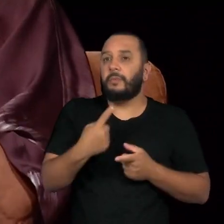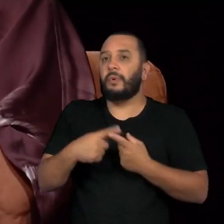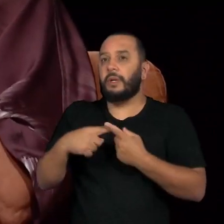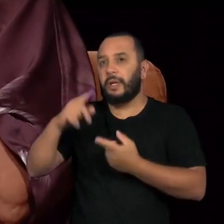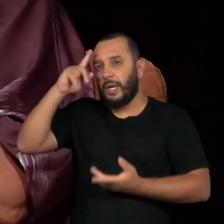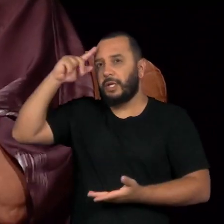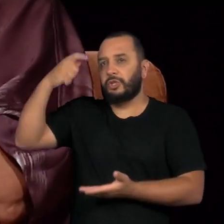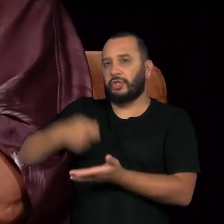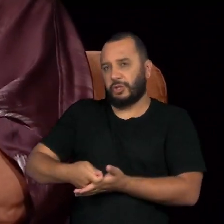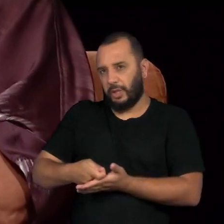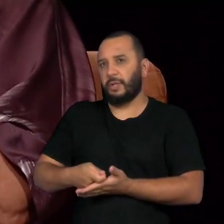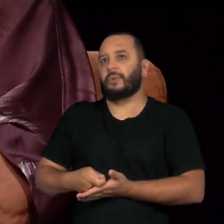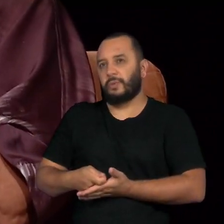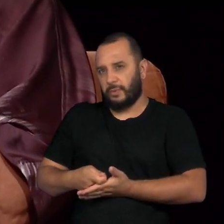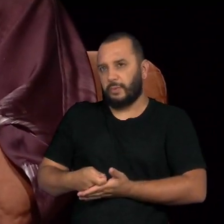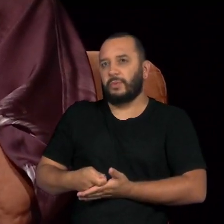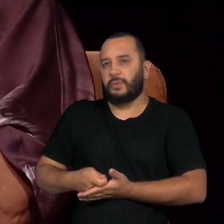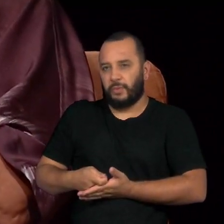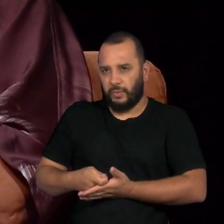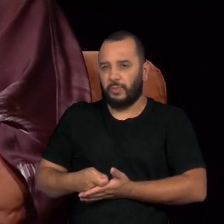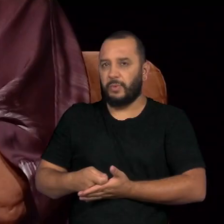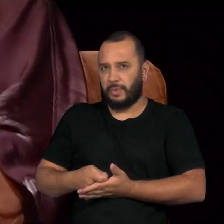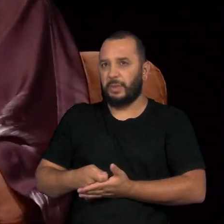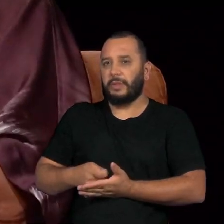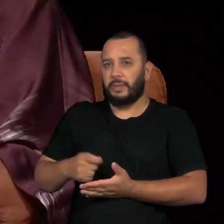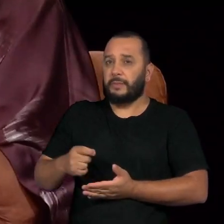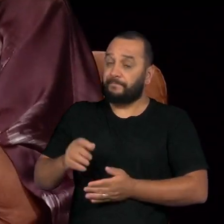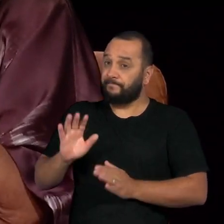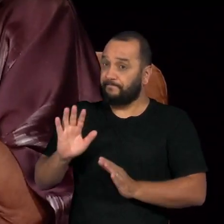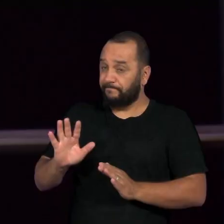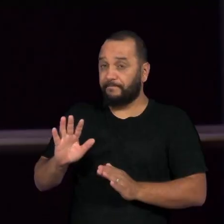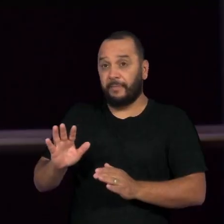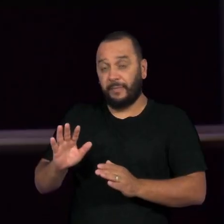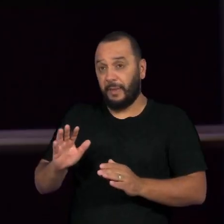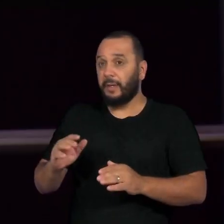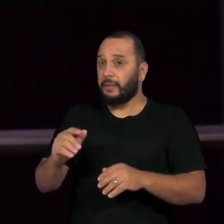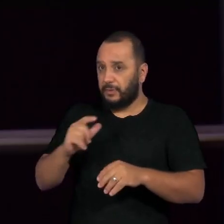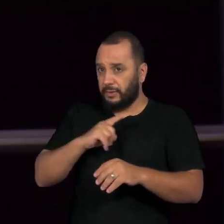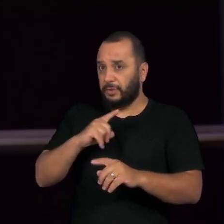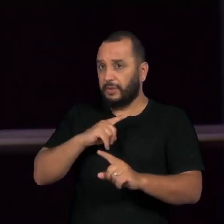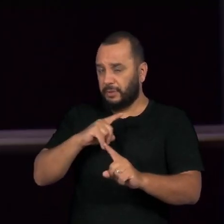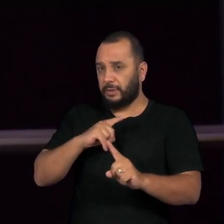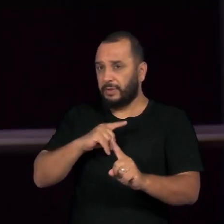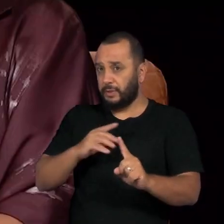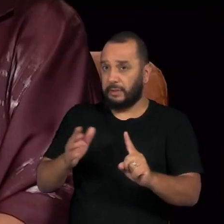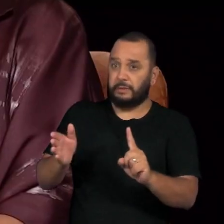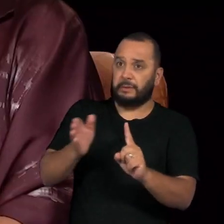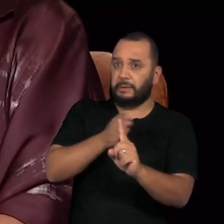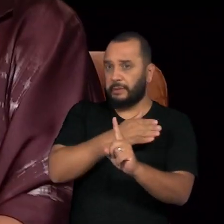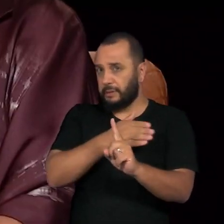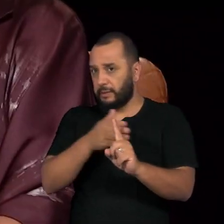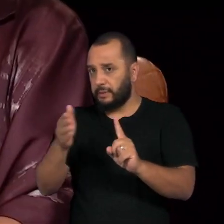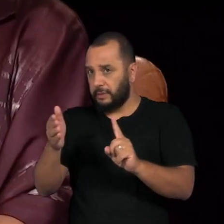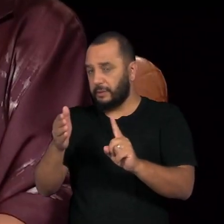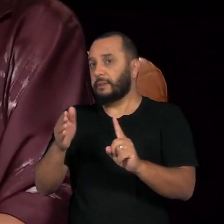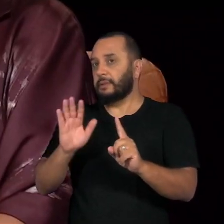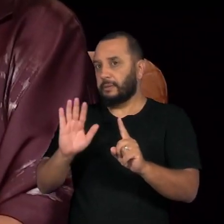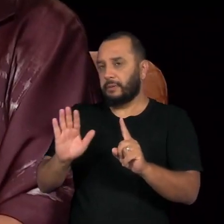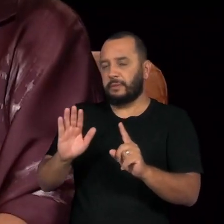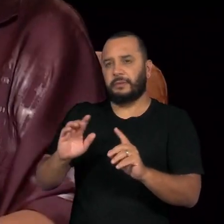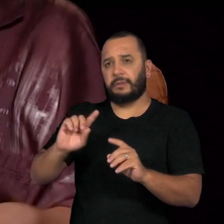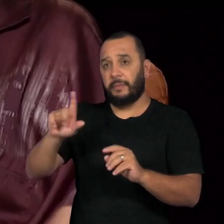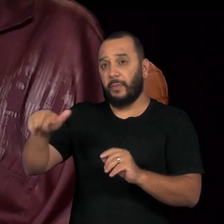militar já não torturava tanto mais, né? Depois de 76, com